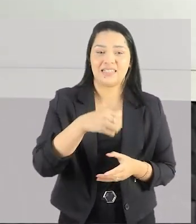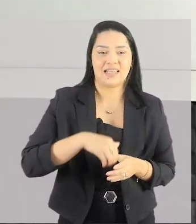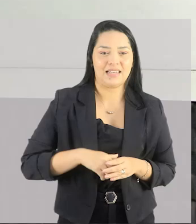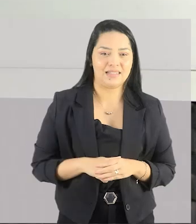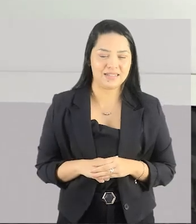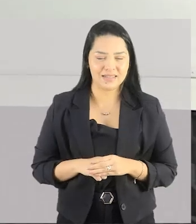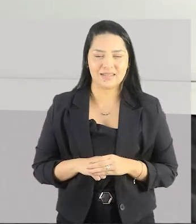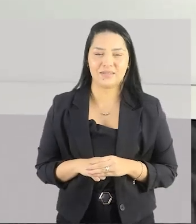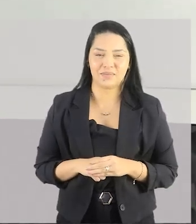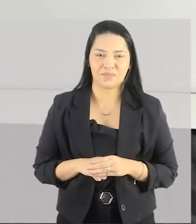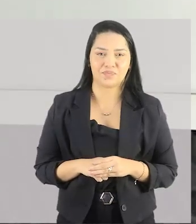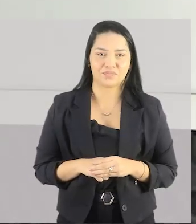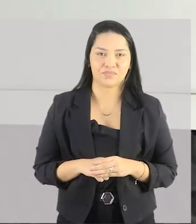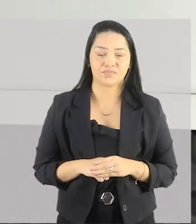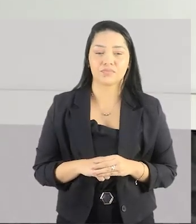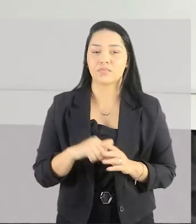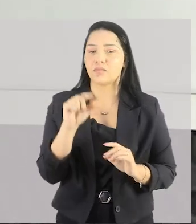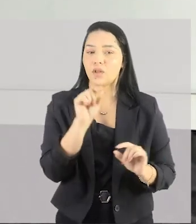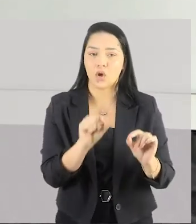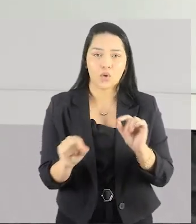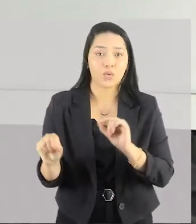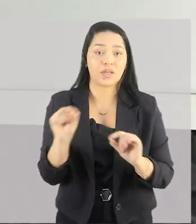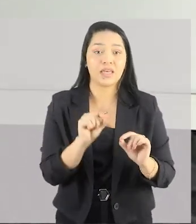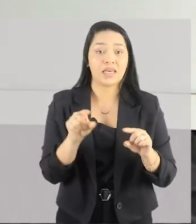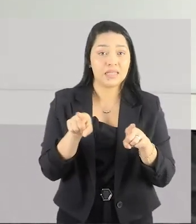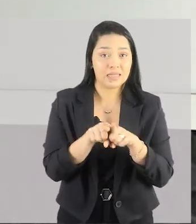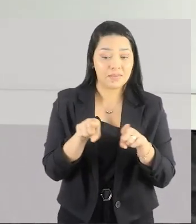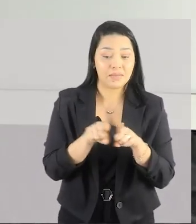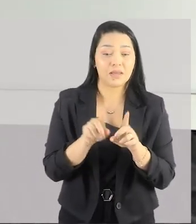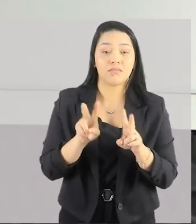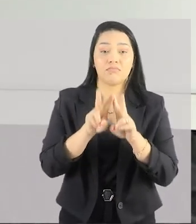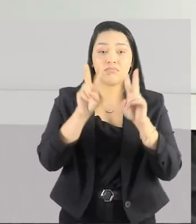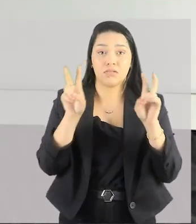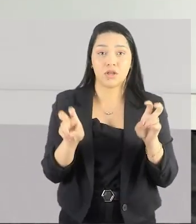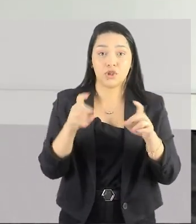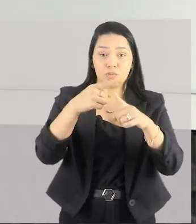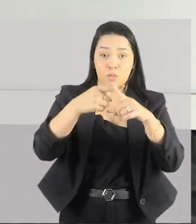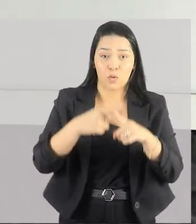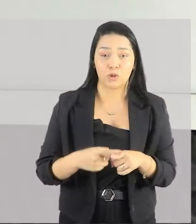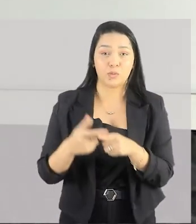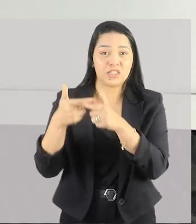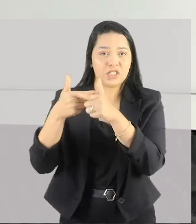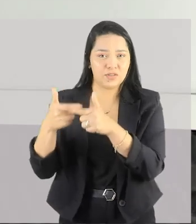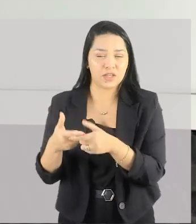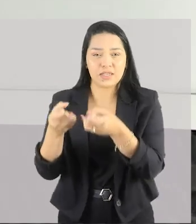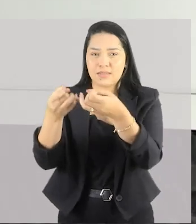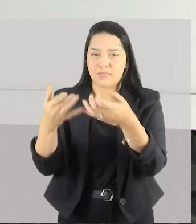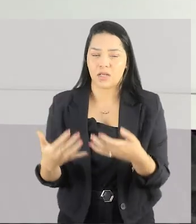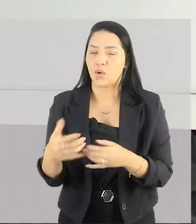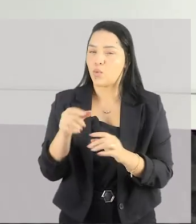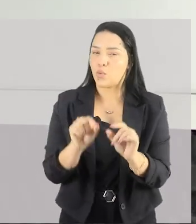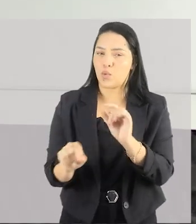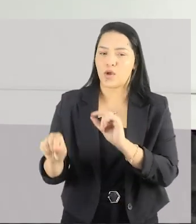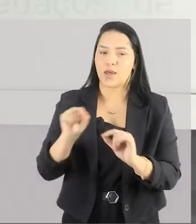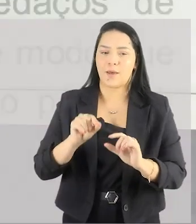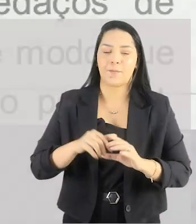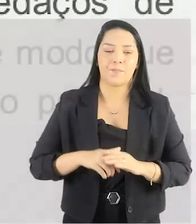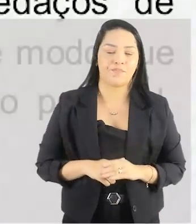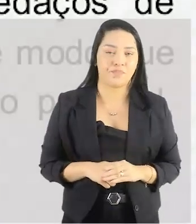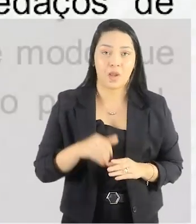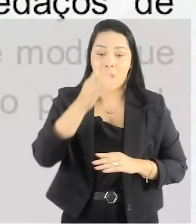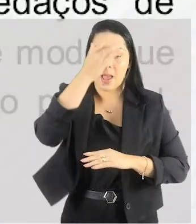36, certo? Essa questão ela é ainda da tratativa de múltiplos e divisores, que diz o seguinte: